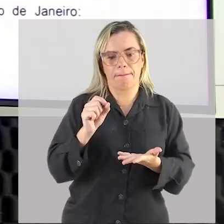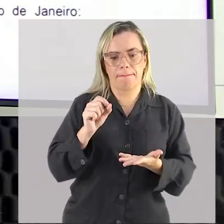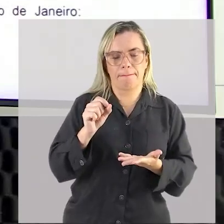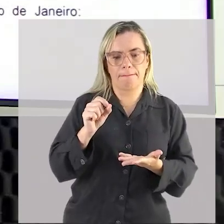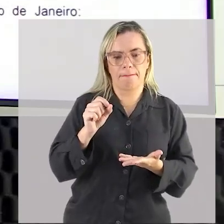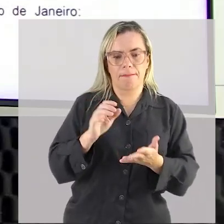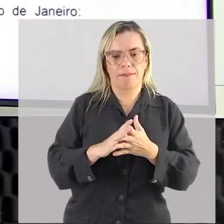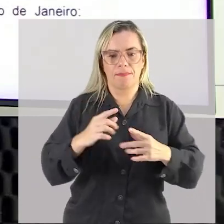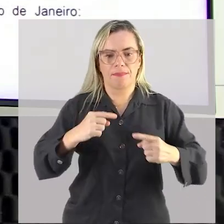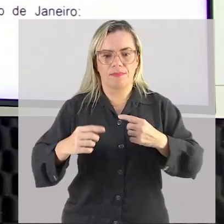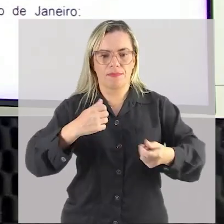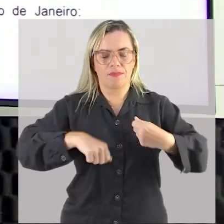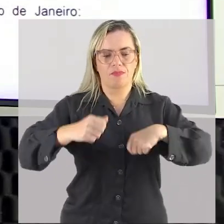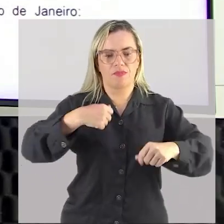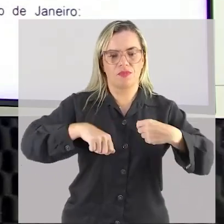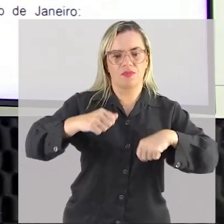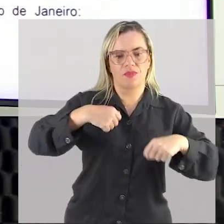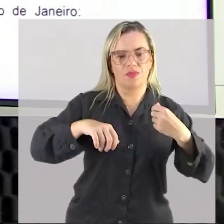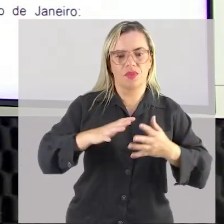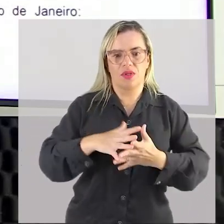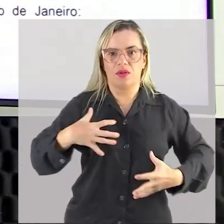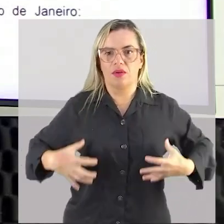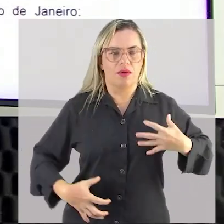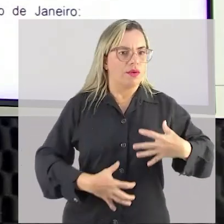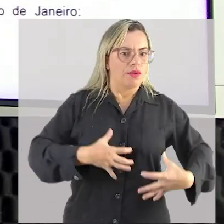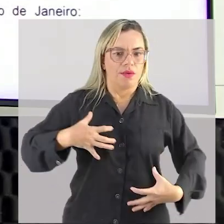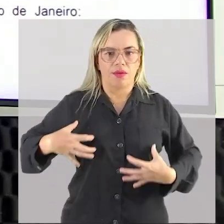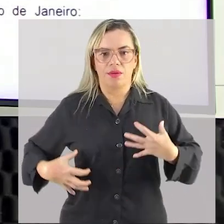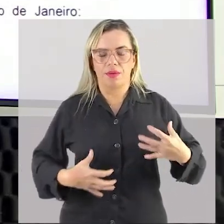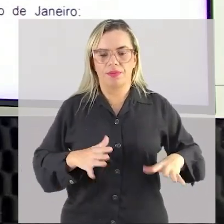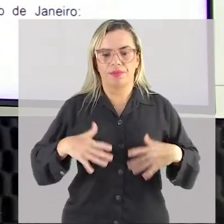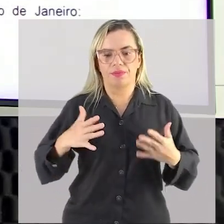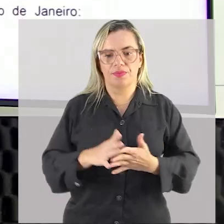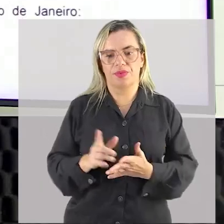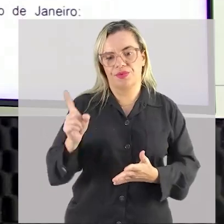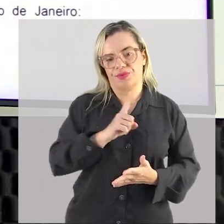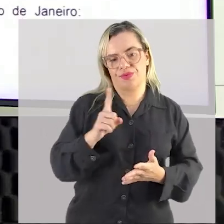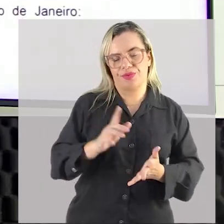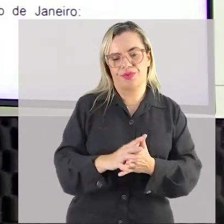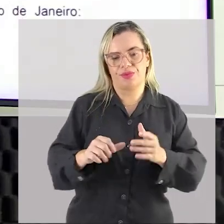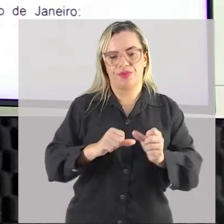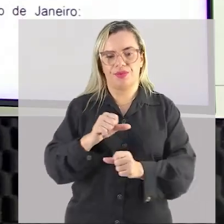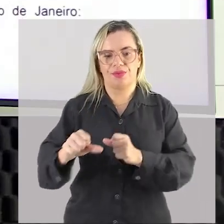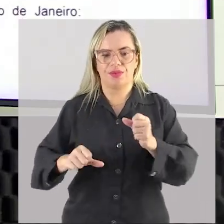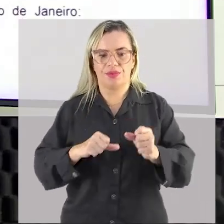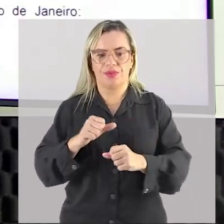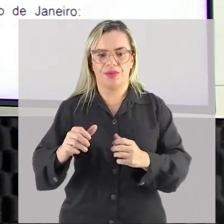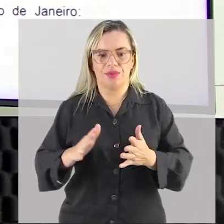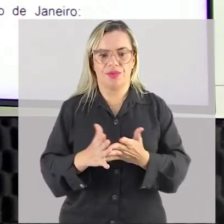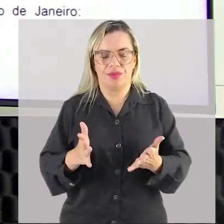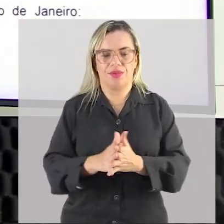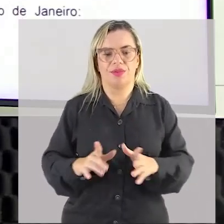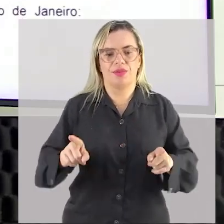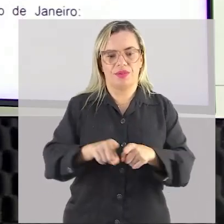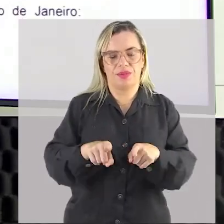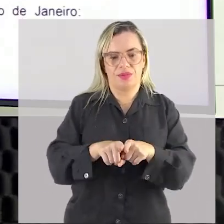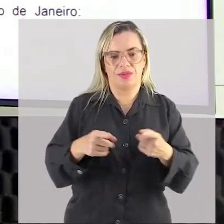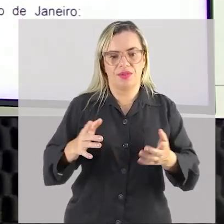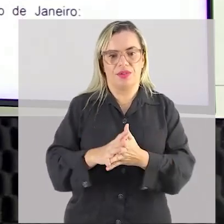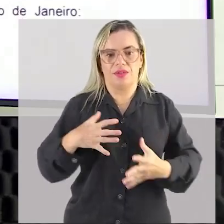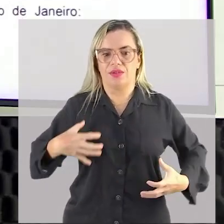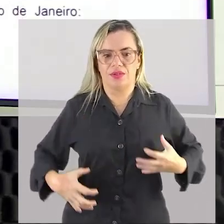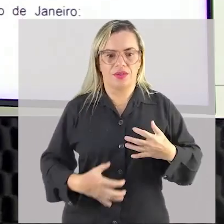a política econômica dá um desespero não mudando a política econômica também vai dar um